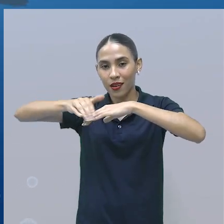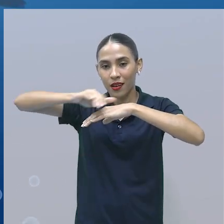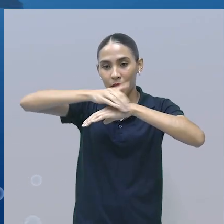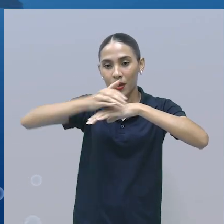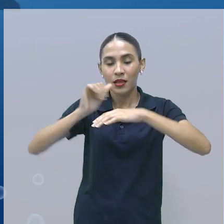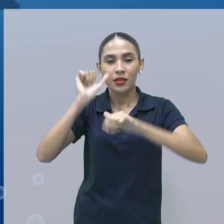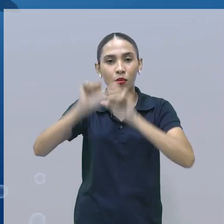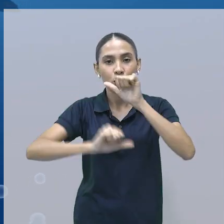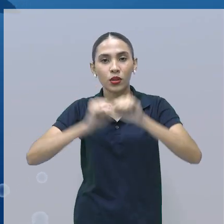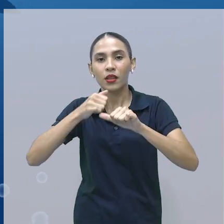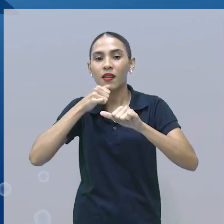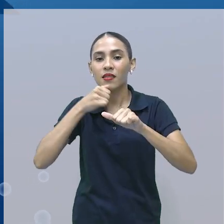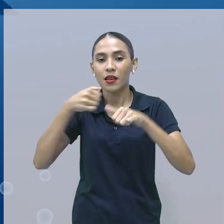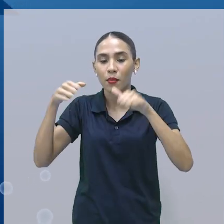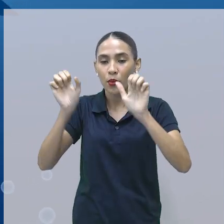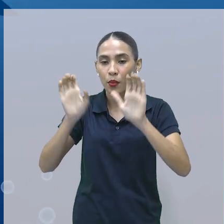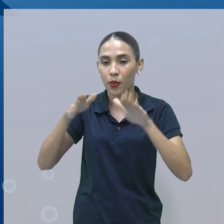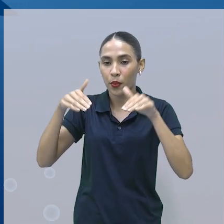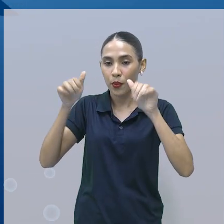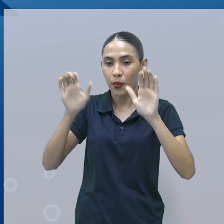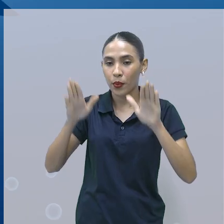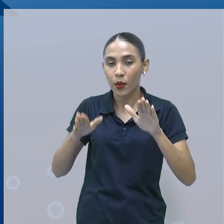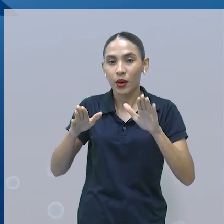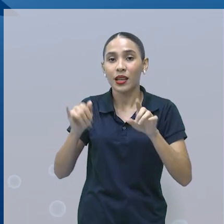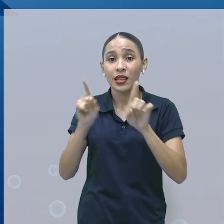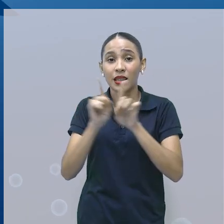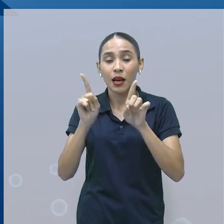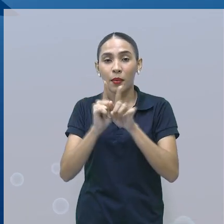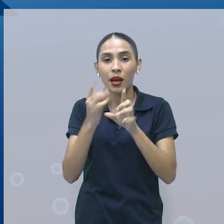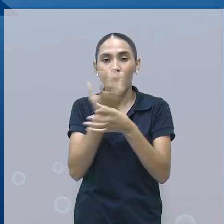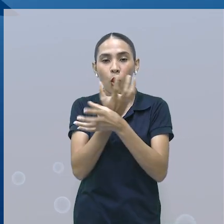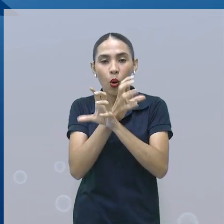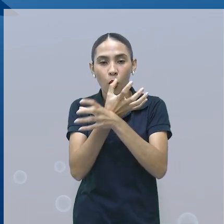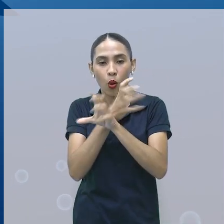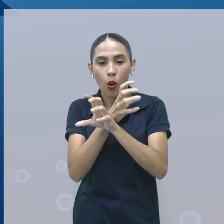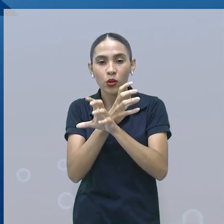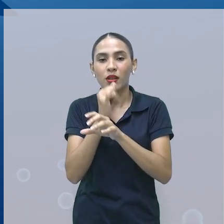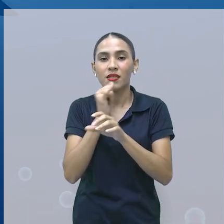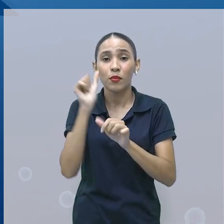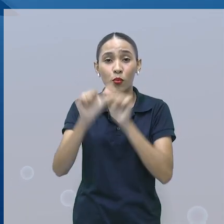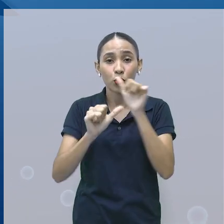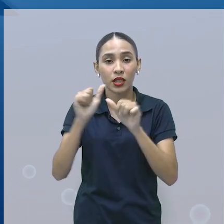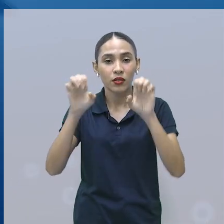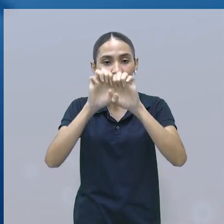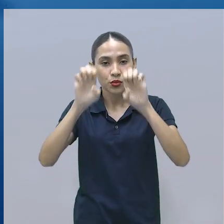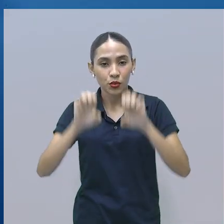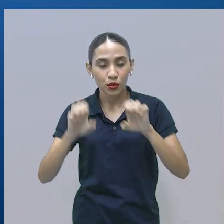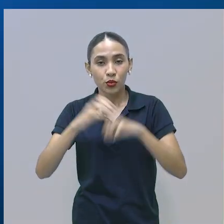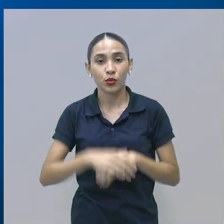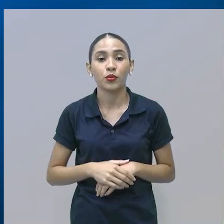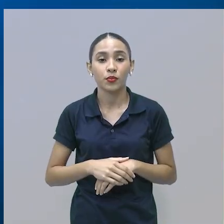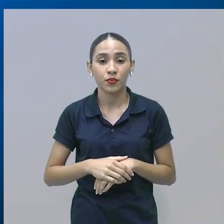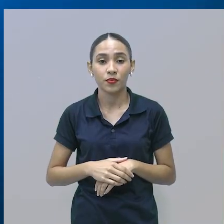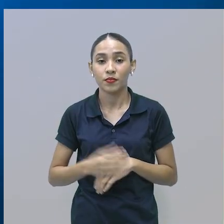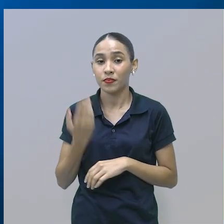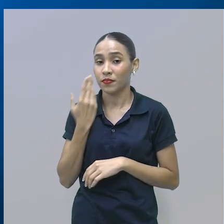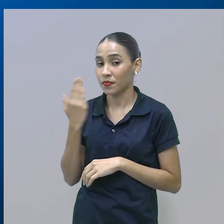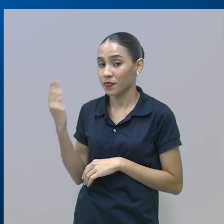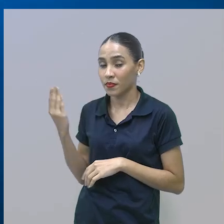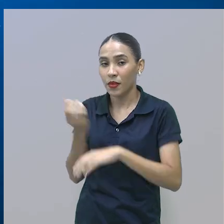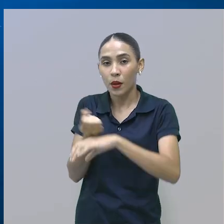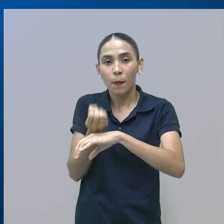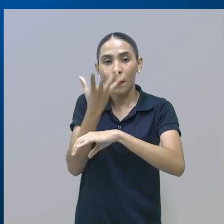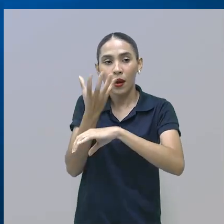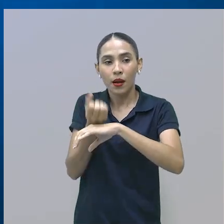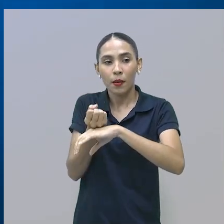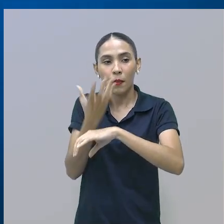patas transformando-se em nadadeiras e até ossos de quadril vestigiais. E a prova final está